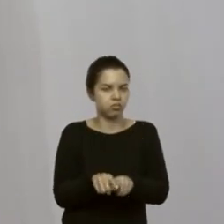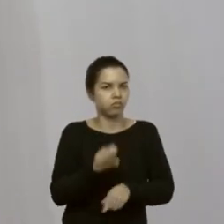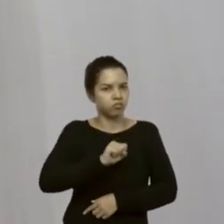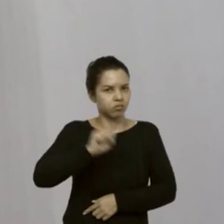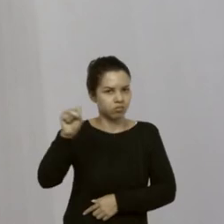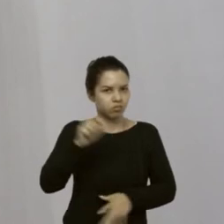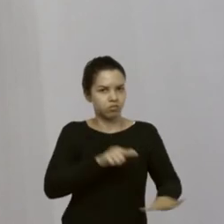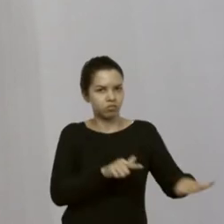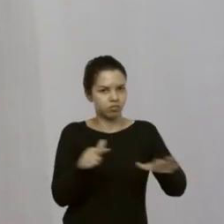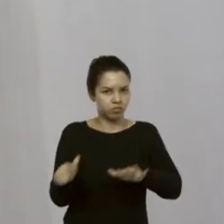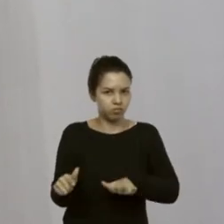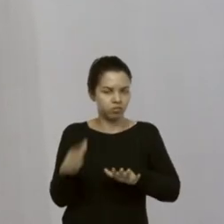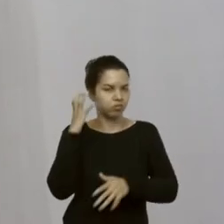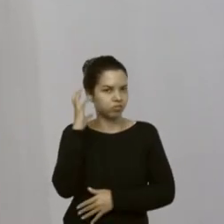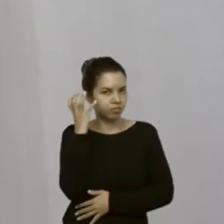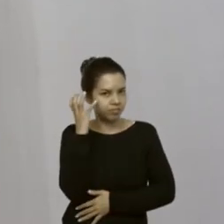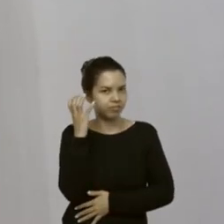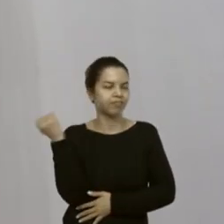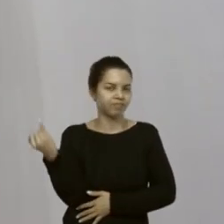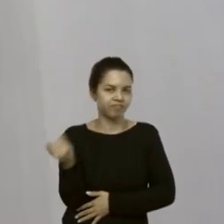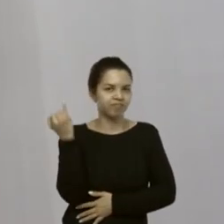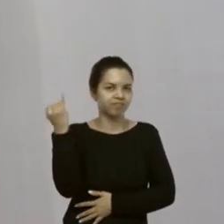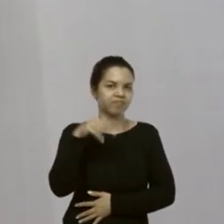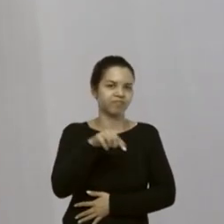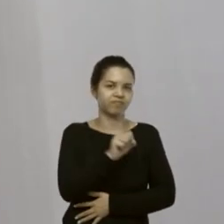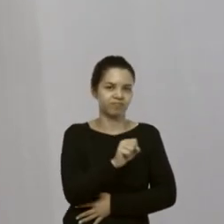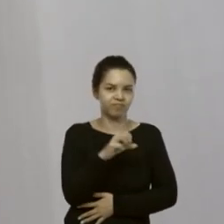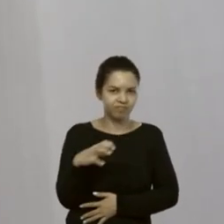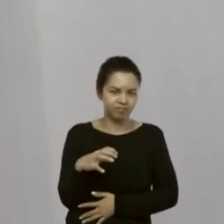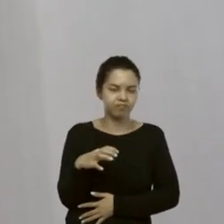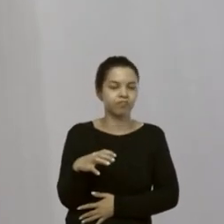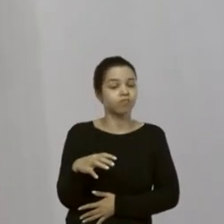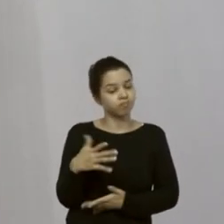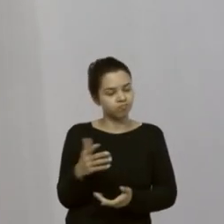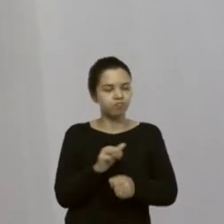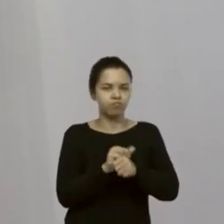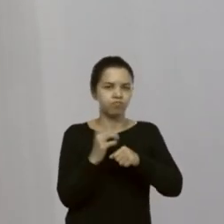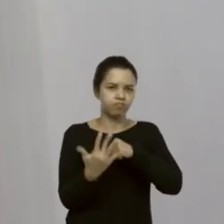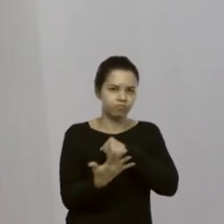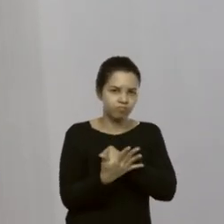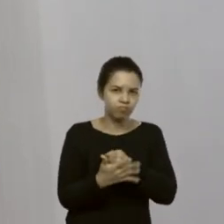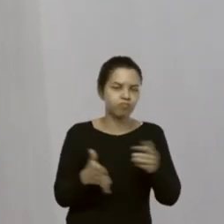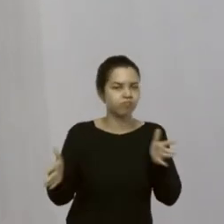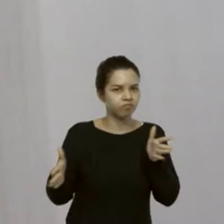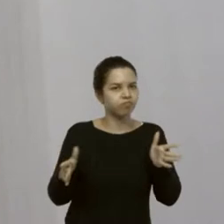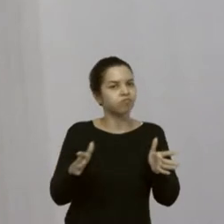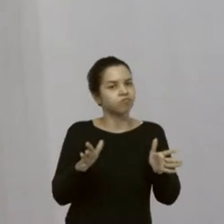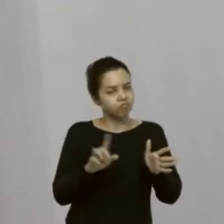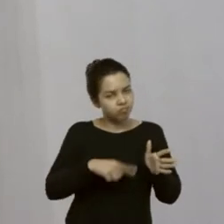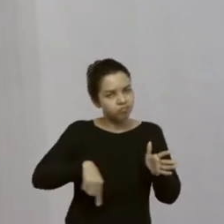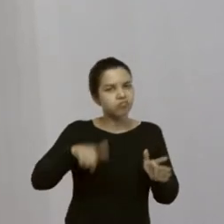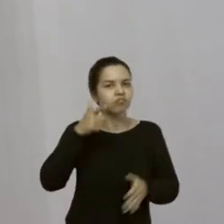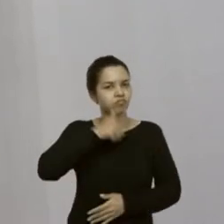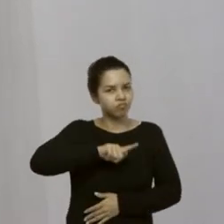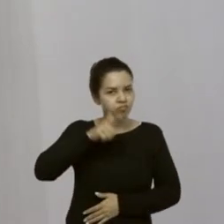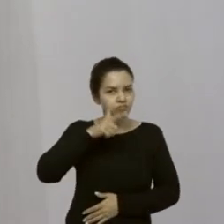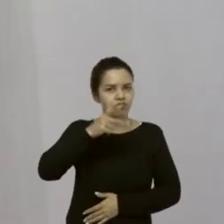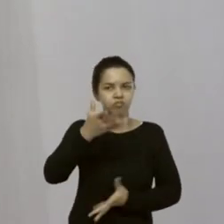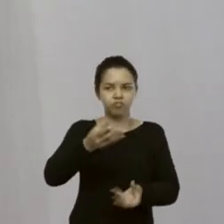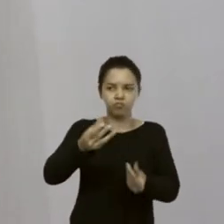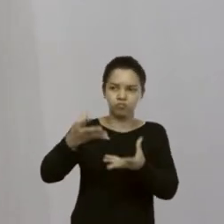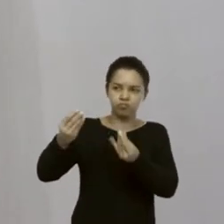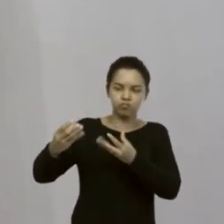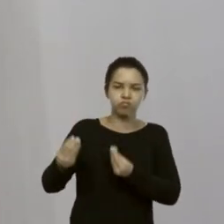tão retumbante em Santa Catarina, mesmo com a pandemia da Covid-19, conseguimos mobilizar milhares de jovens em